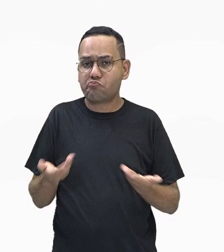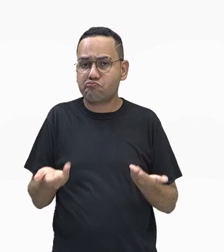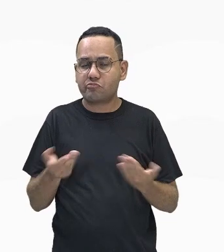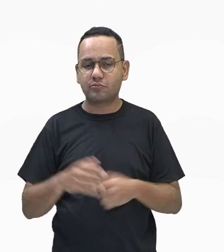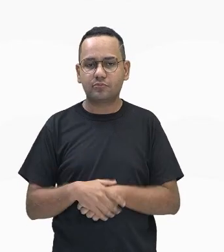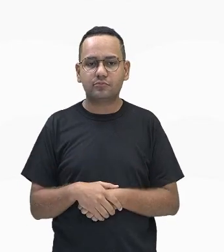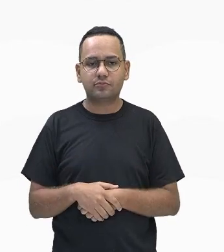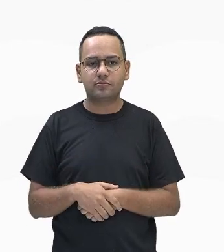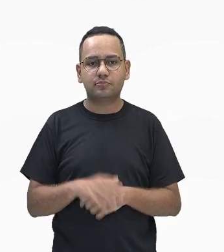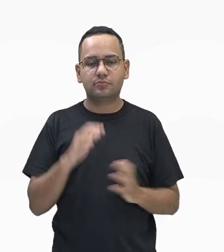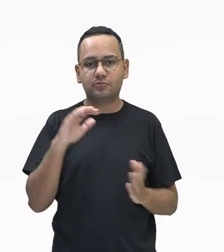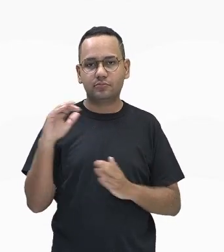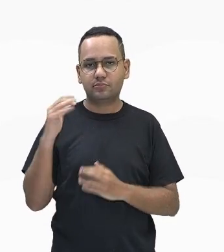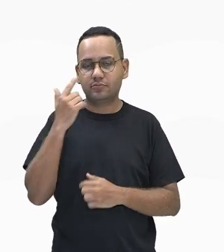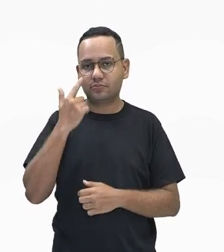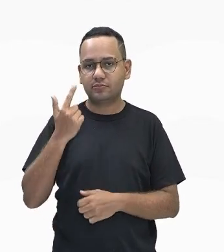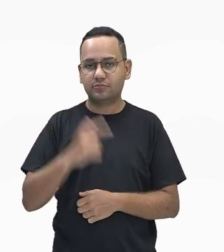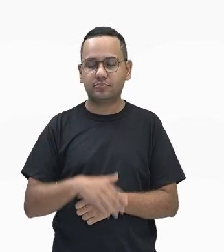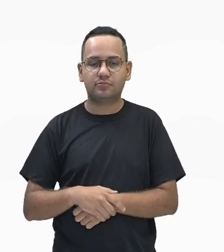compostos.